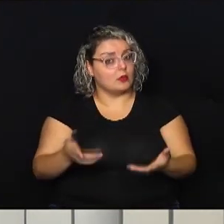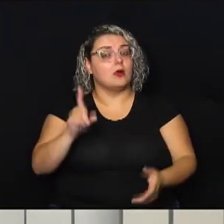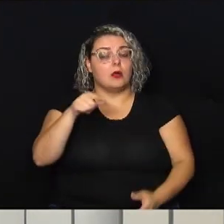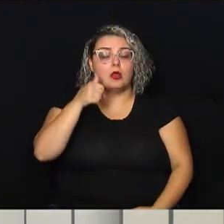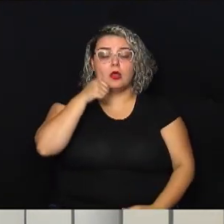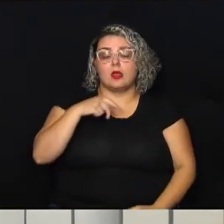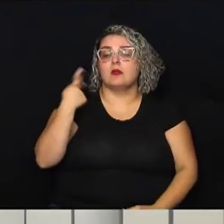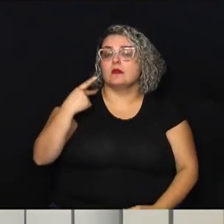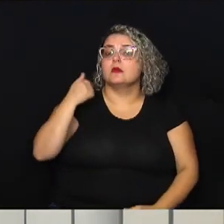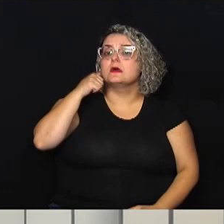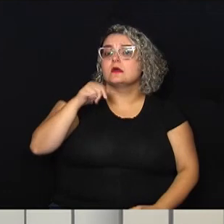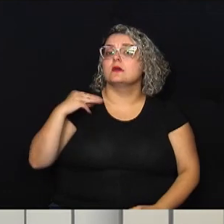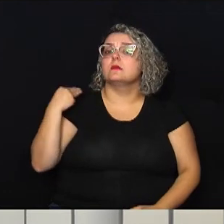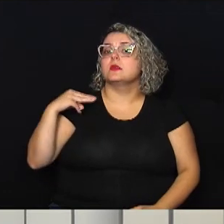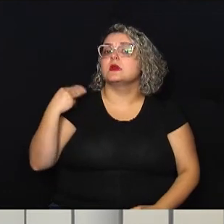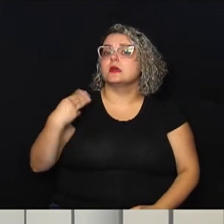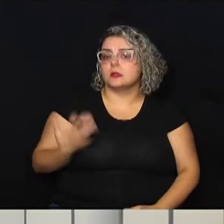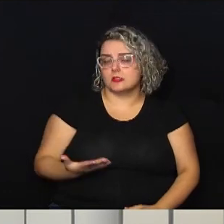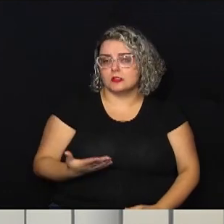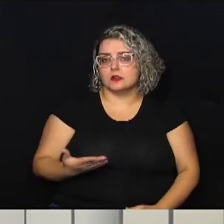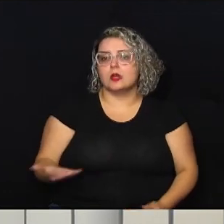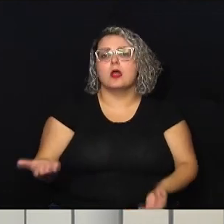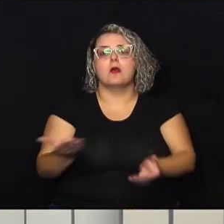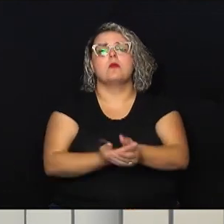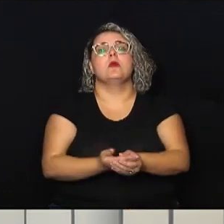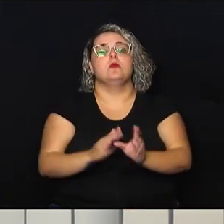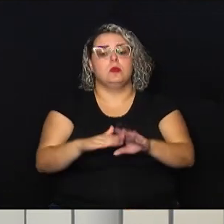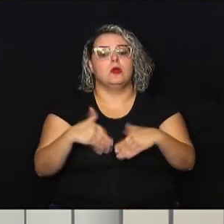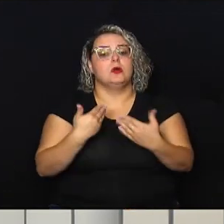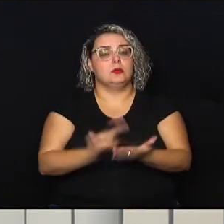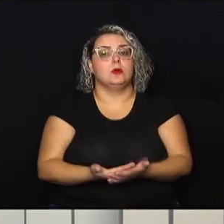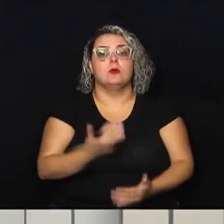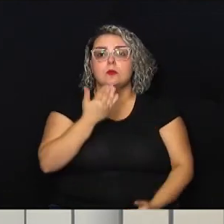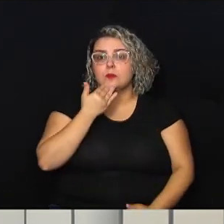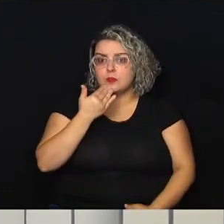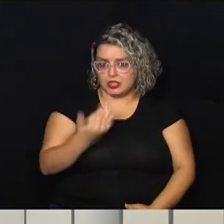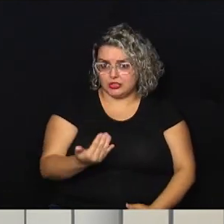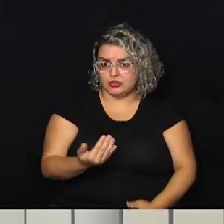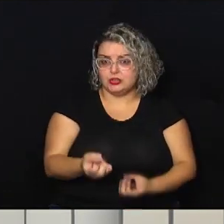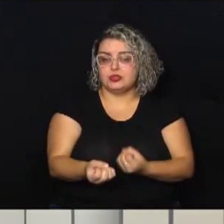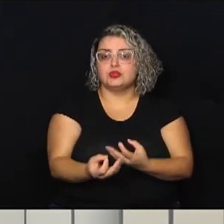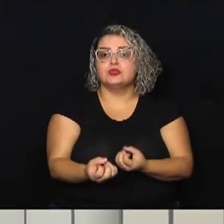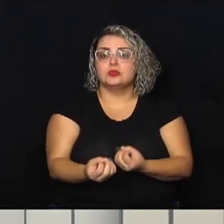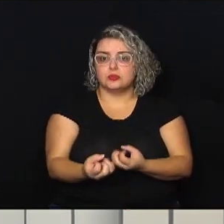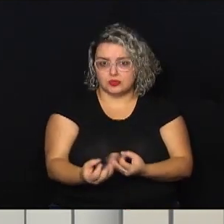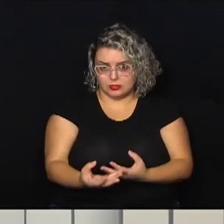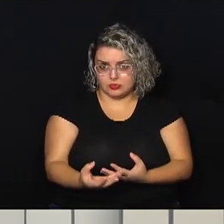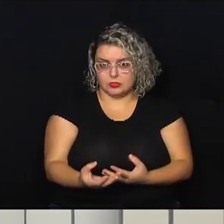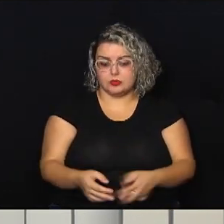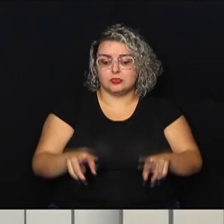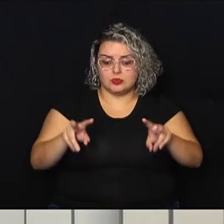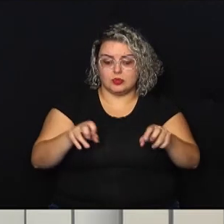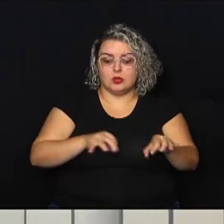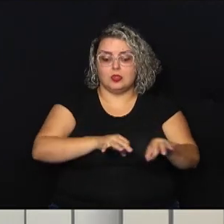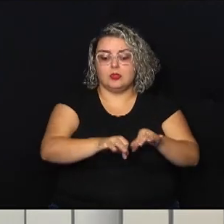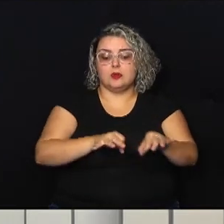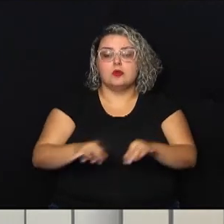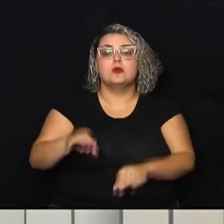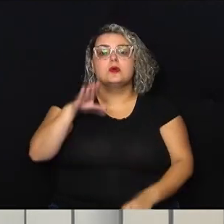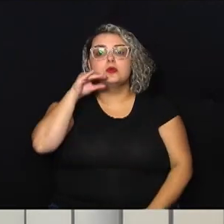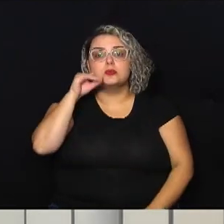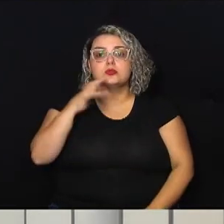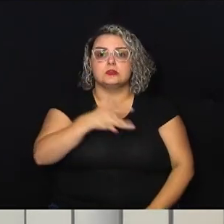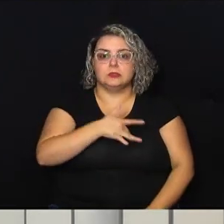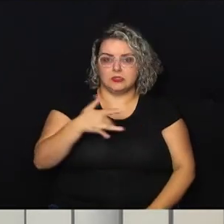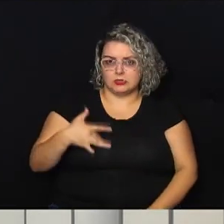vereadora Mariana Conte, que protocolou um requerimento solicitando informações sobre o quadro de funcionários da